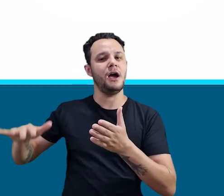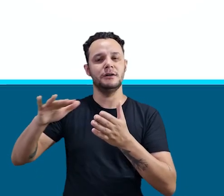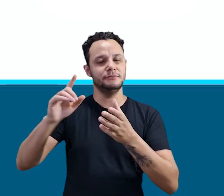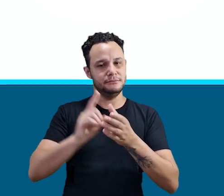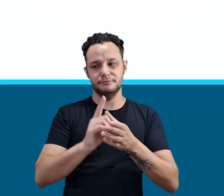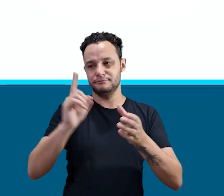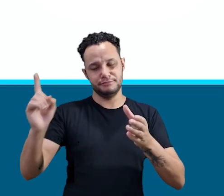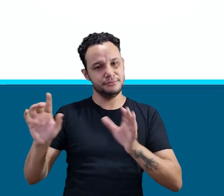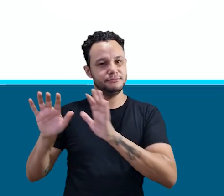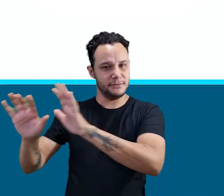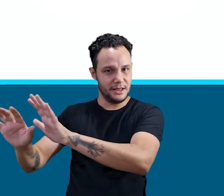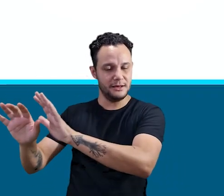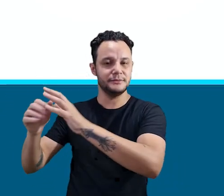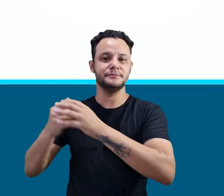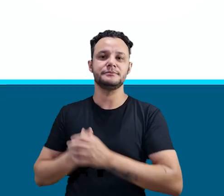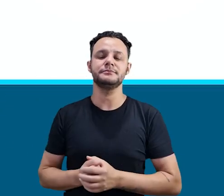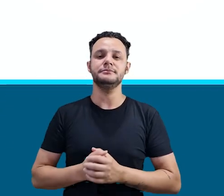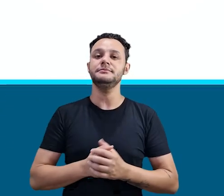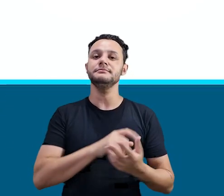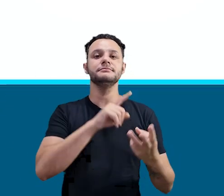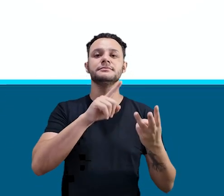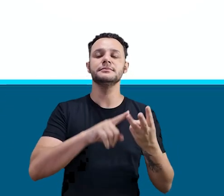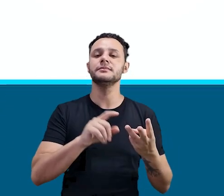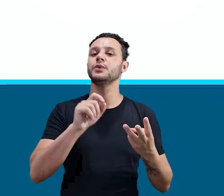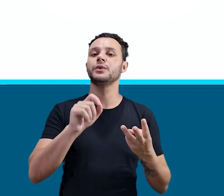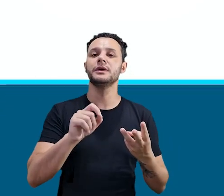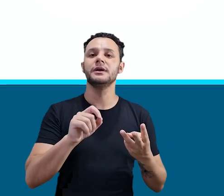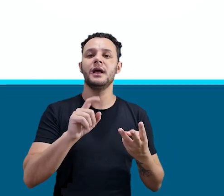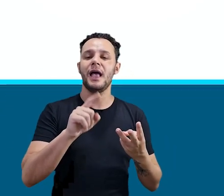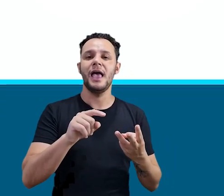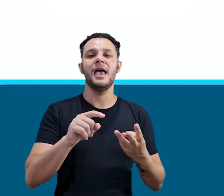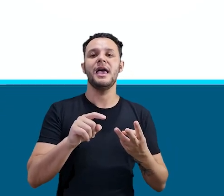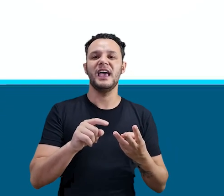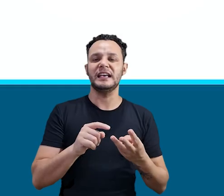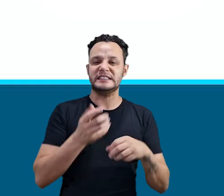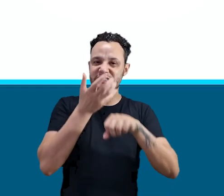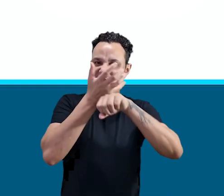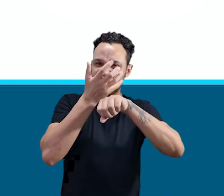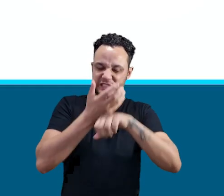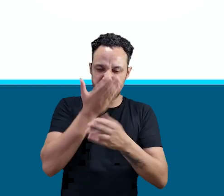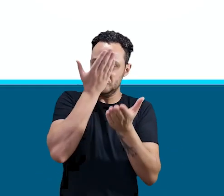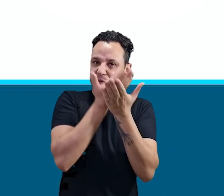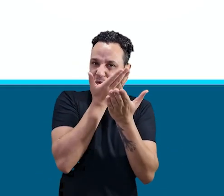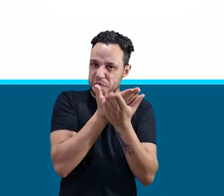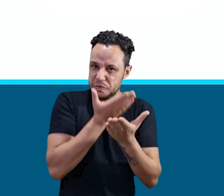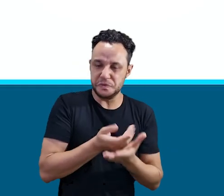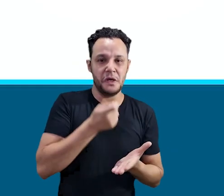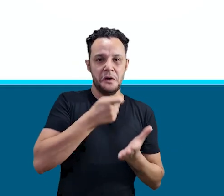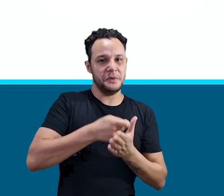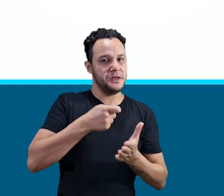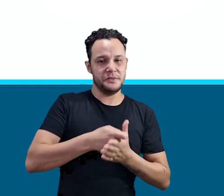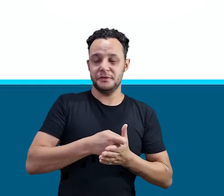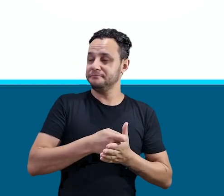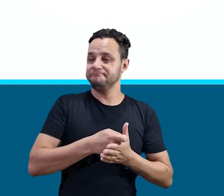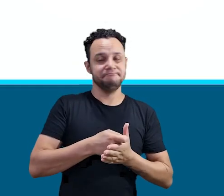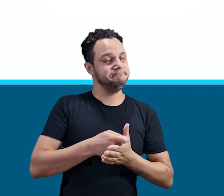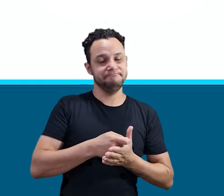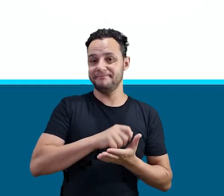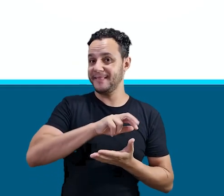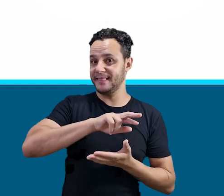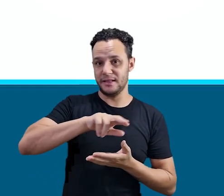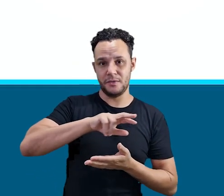em outro ambiente, né? Ele não é uma terapia e ele não é, sobretudo, um reforço escolar. E isso é